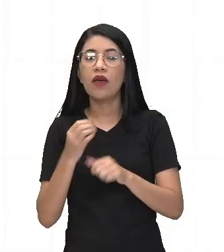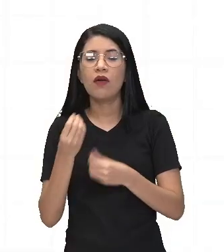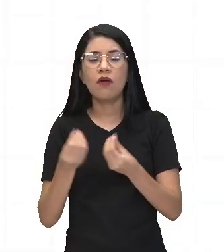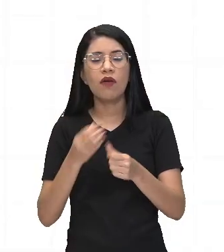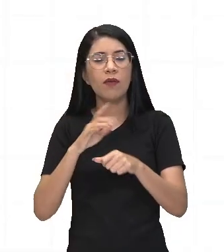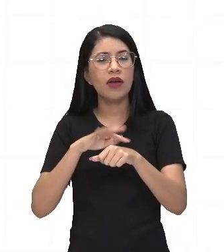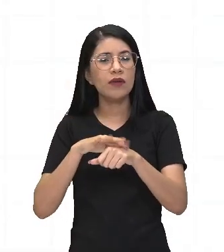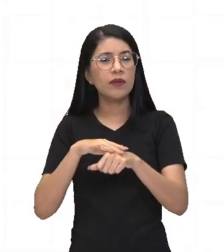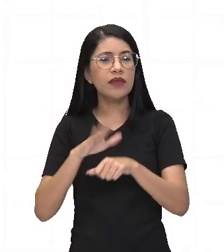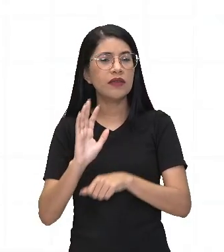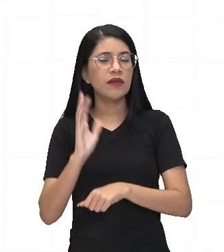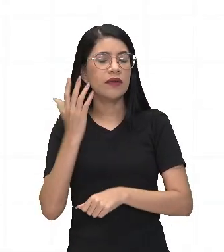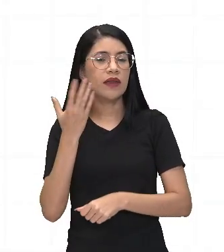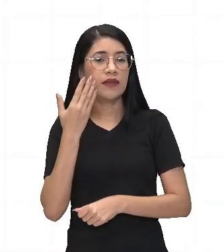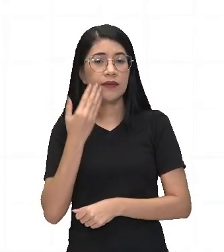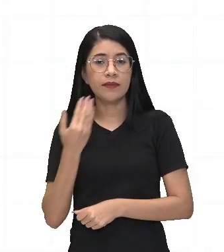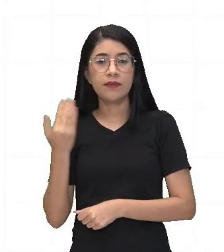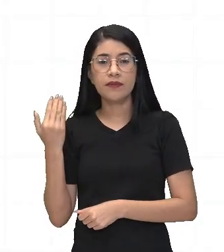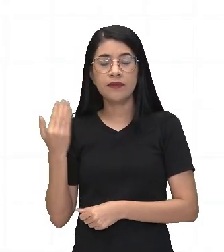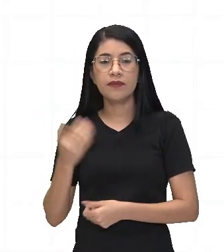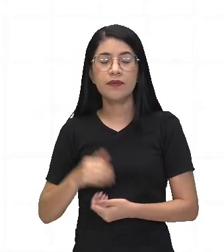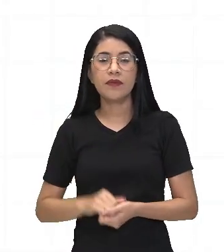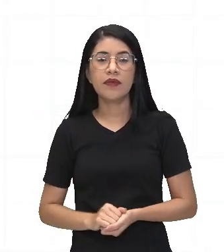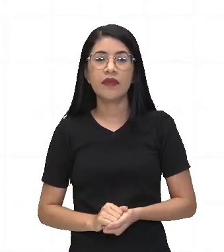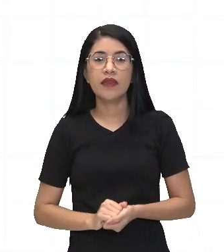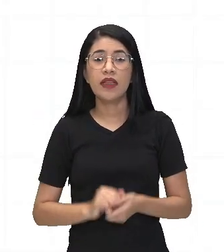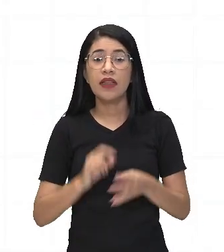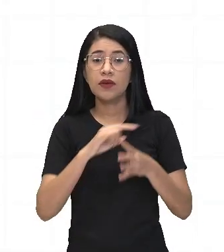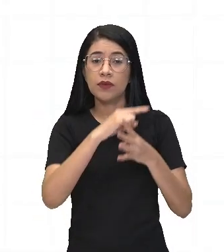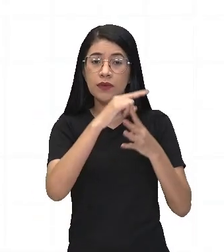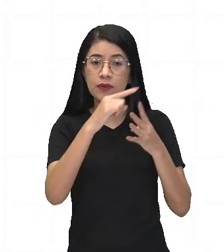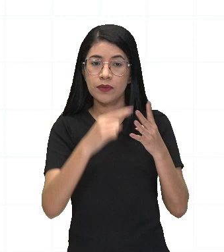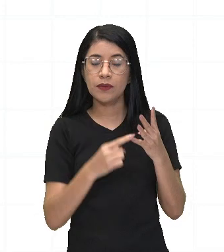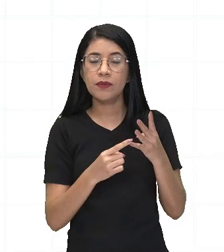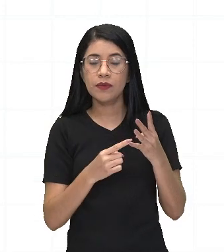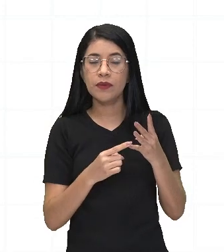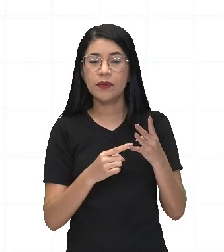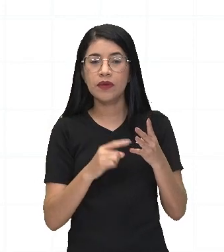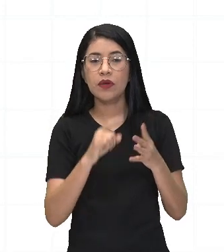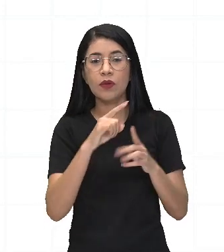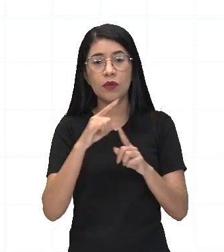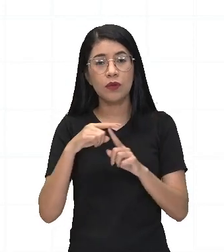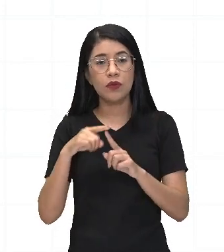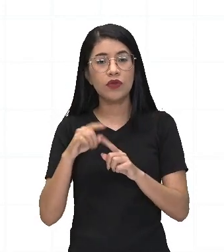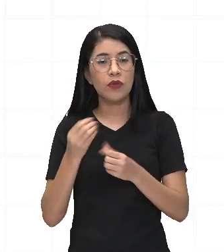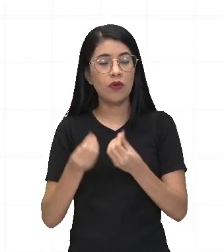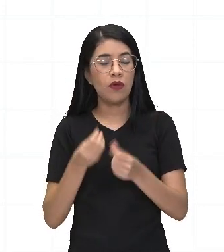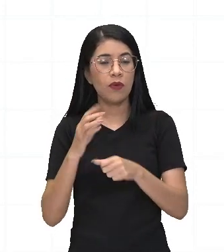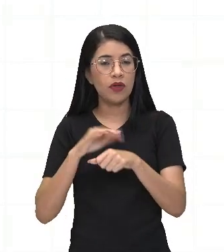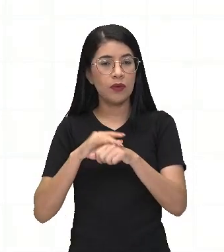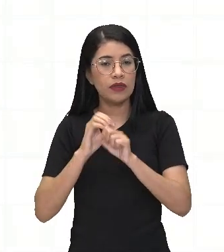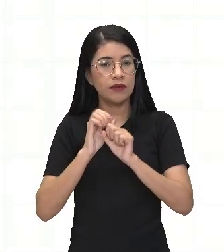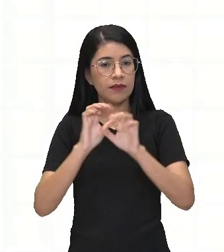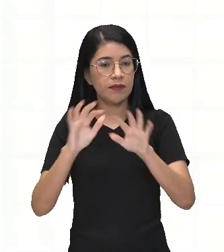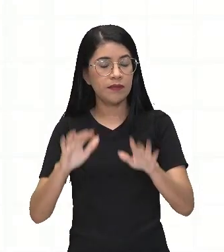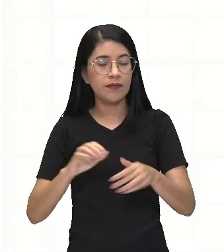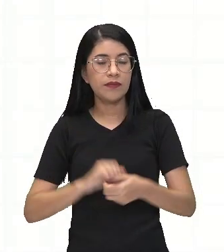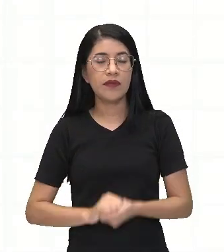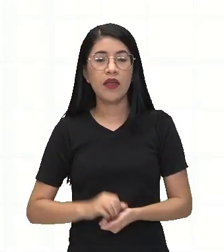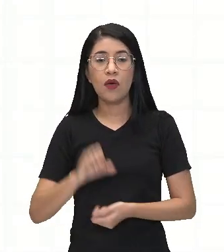Vejam, nós temos aí 4 situações, tá? Para o conceito de